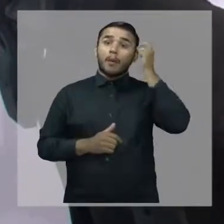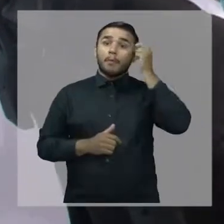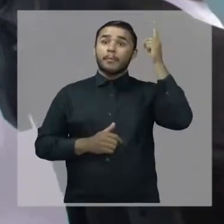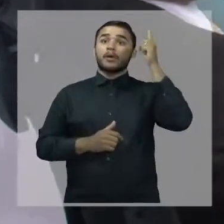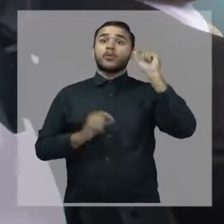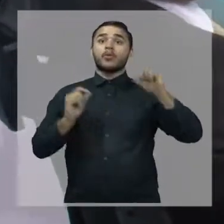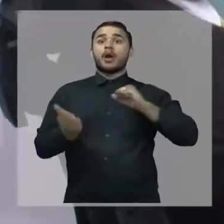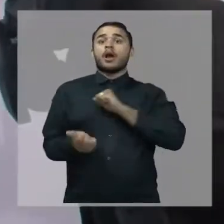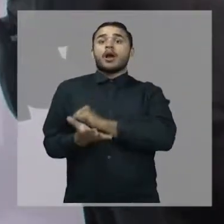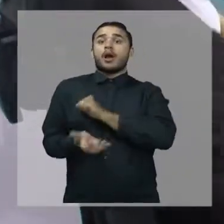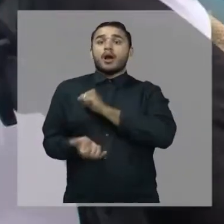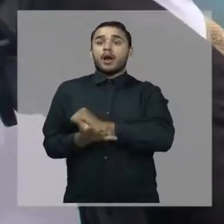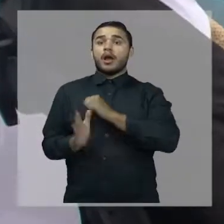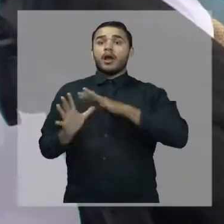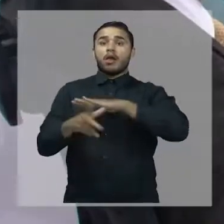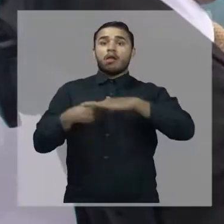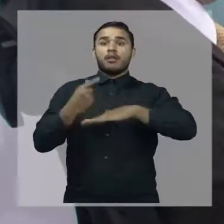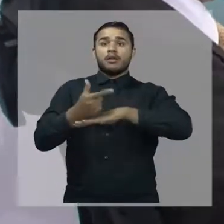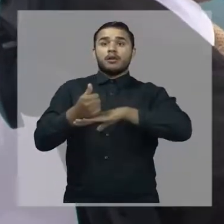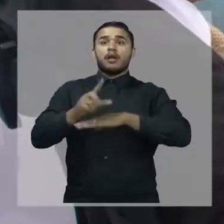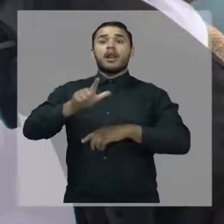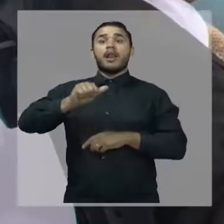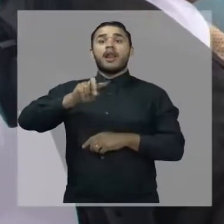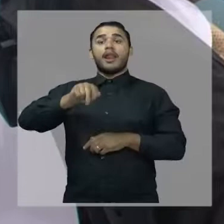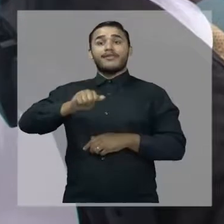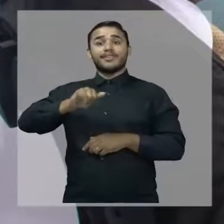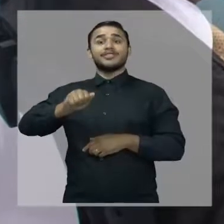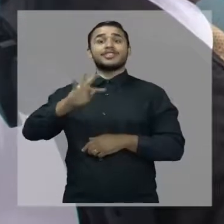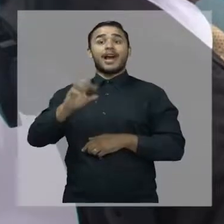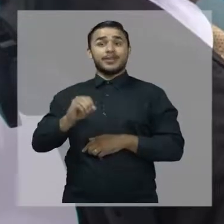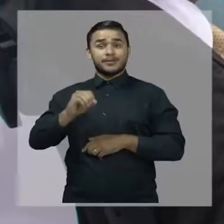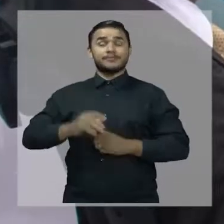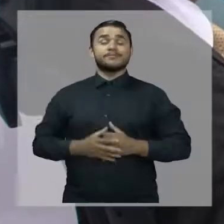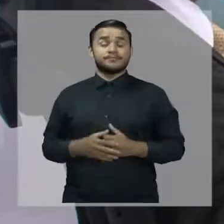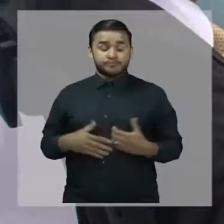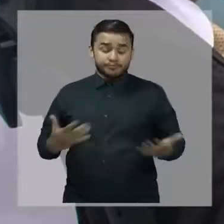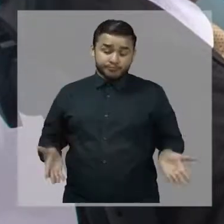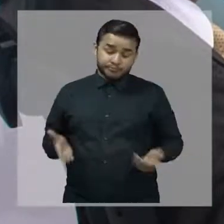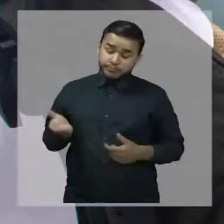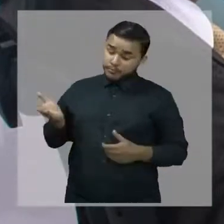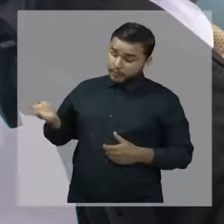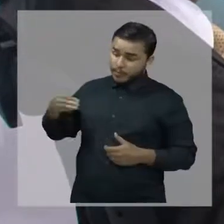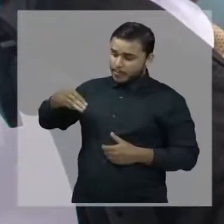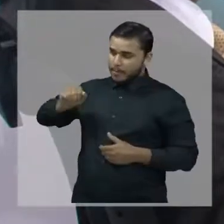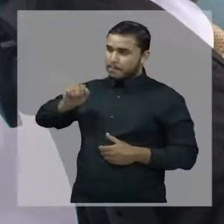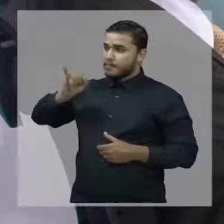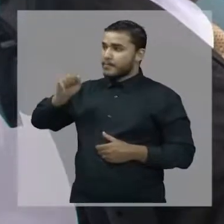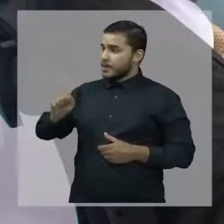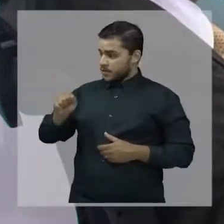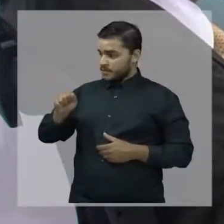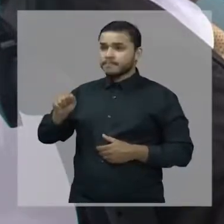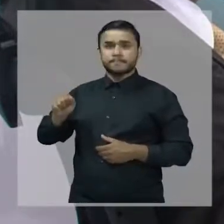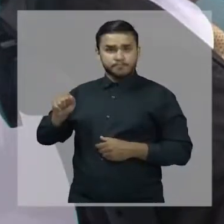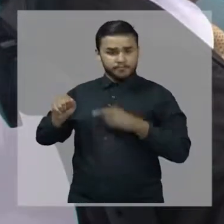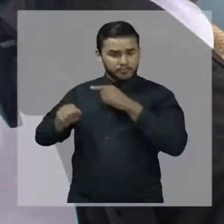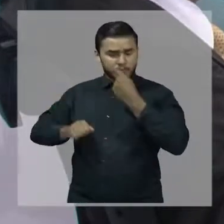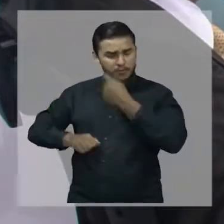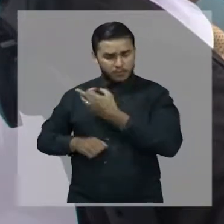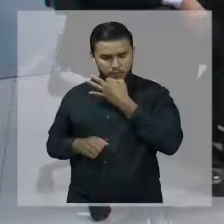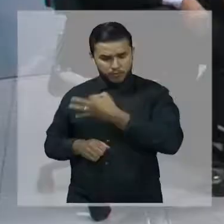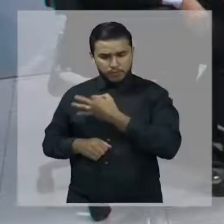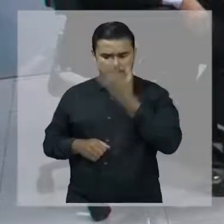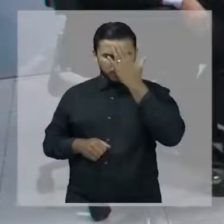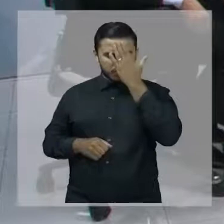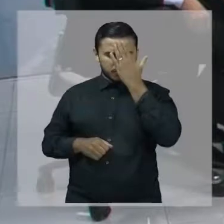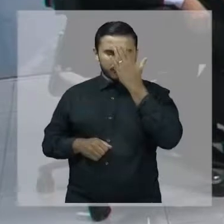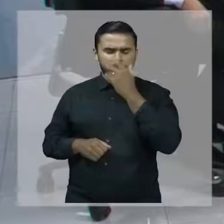aqui contra o intervencionismo, o dirigismo, e cita, o curioso é que ele cita a Alemanha, que é o modelo econômico de maior